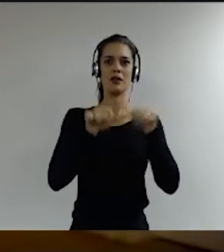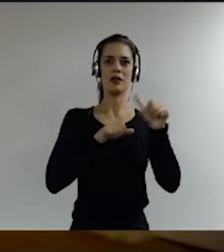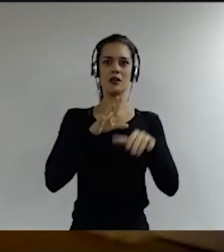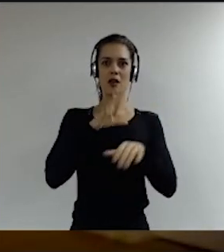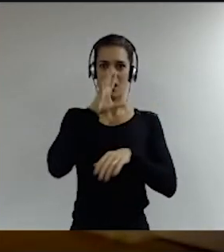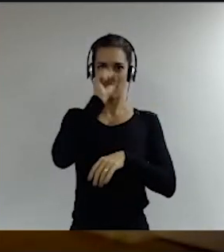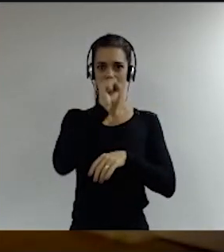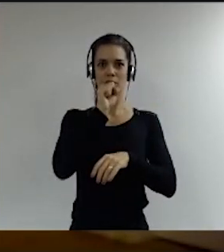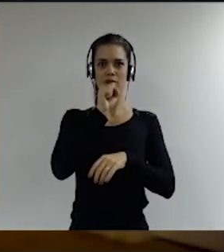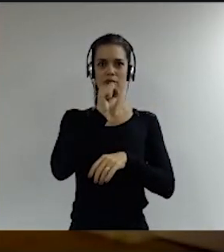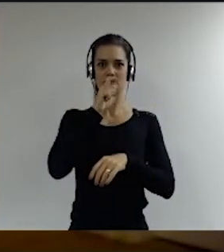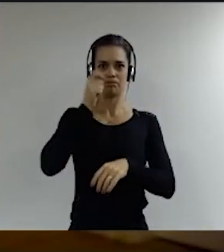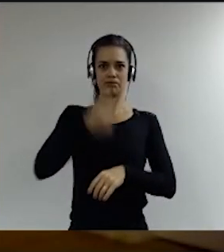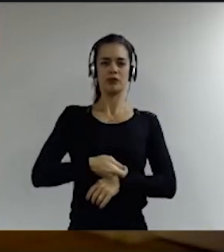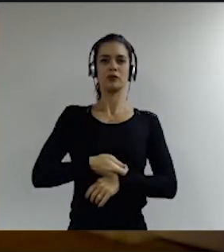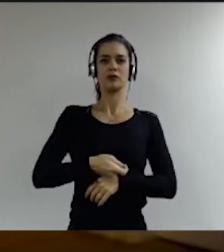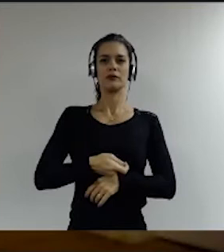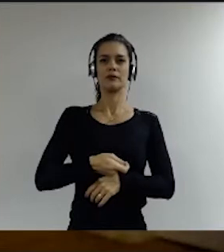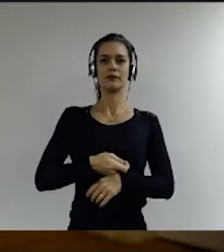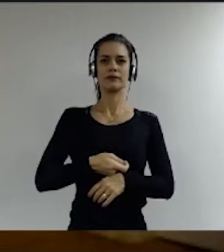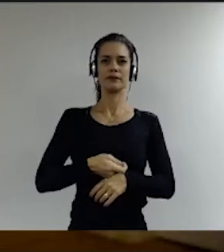autoridade,